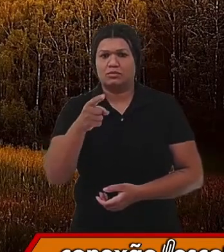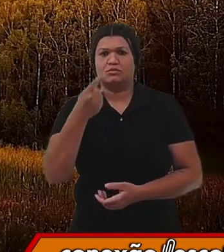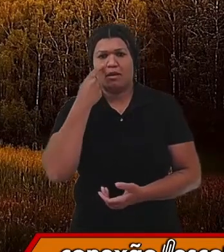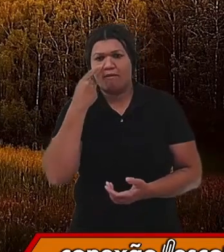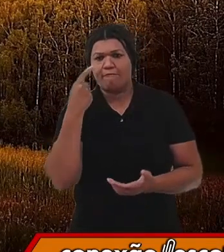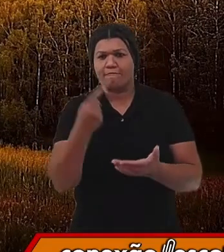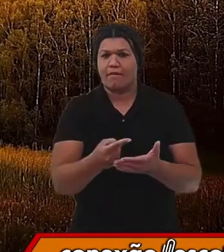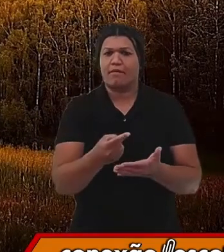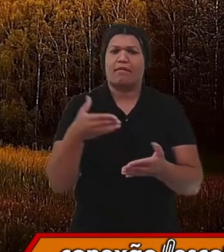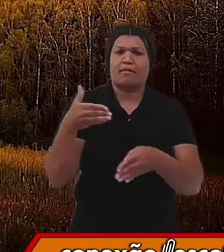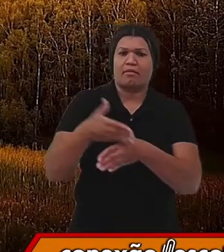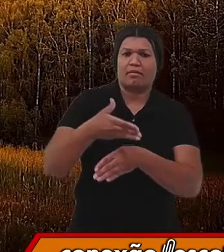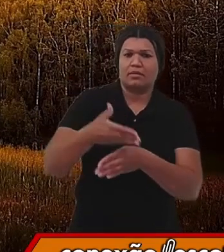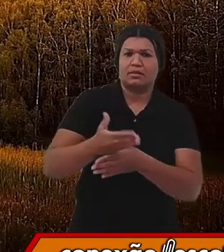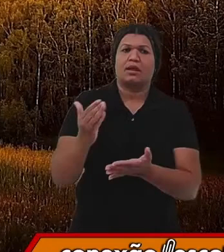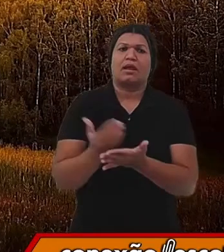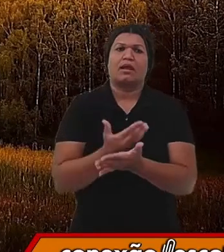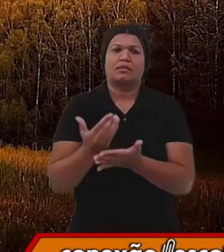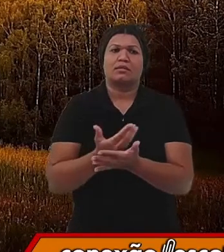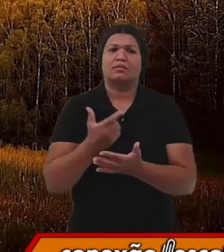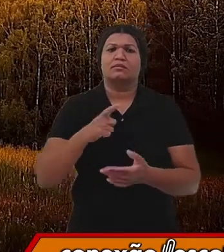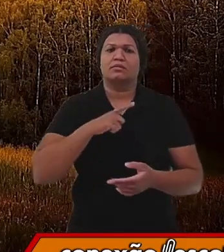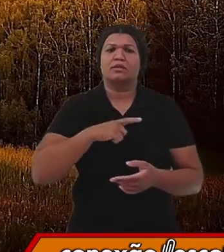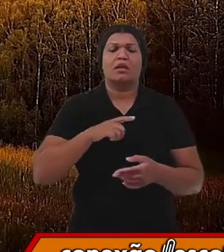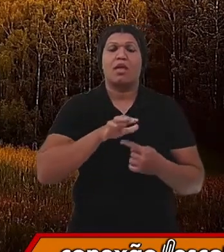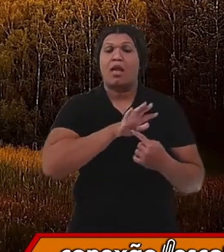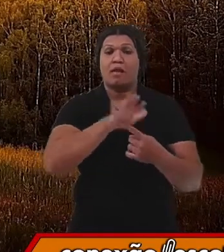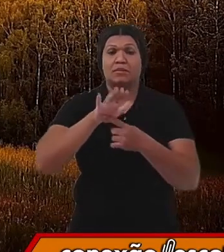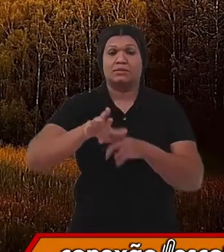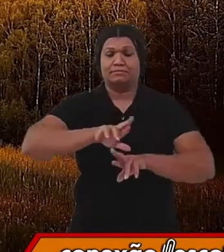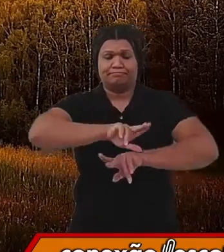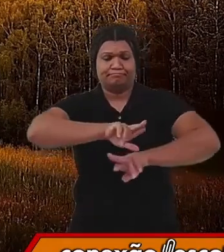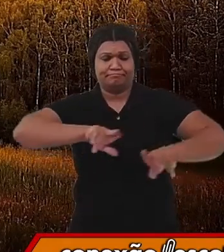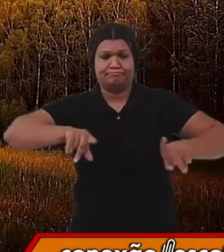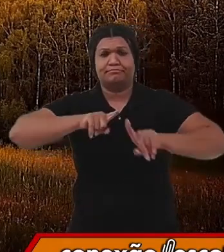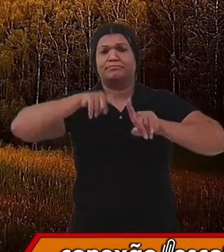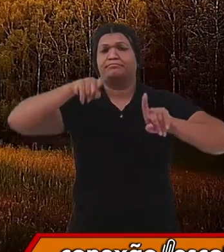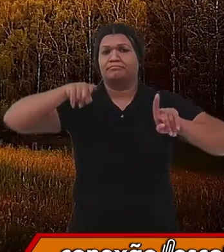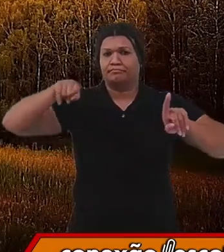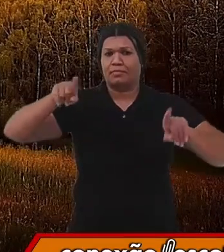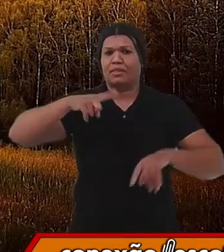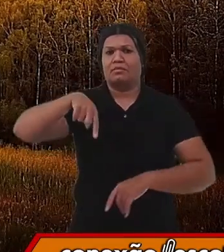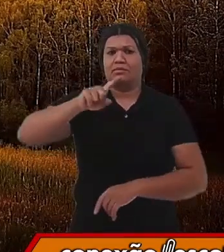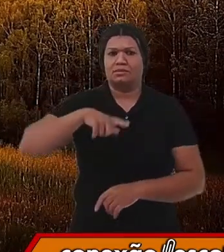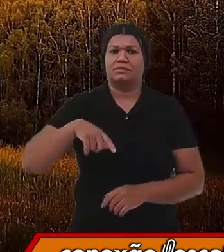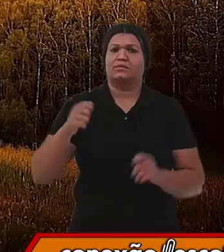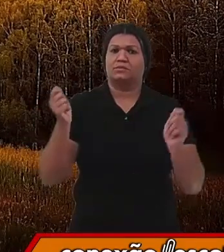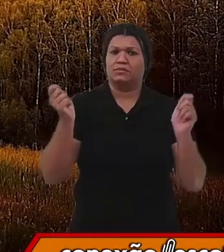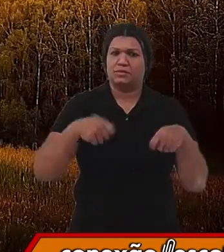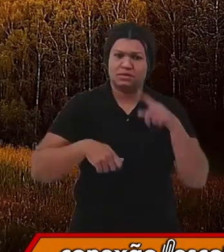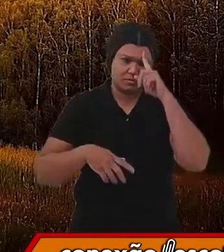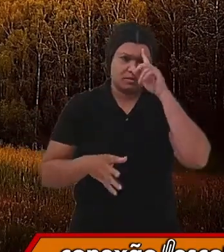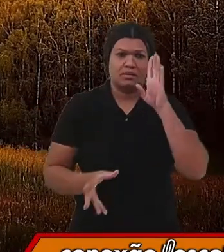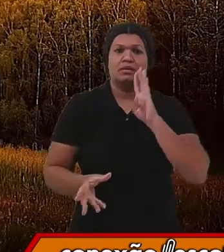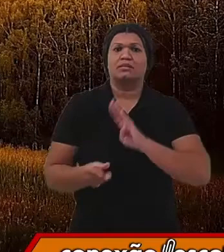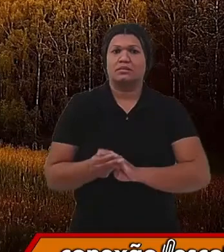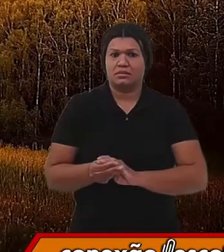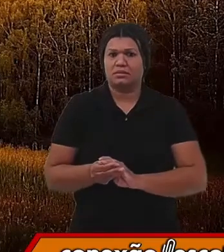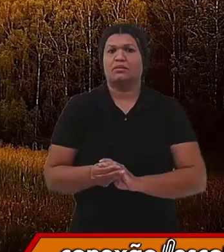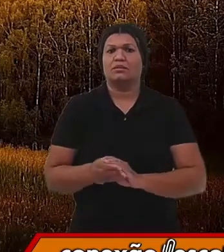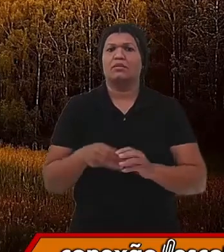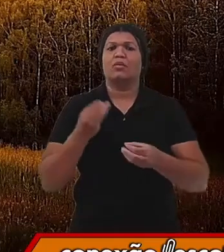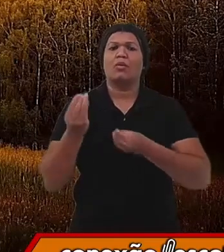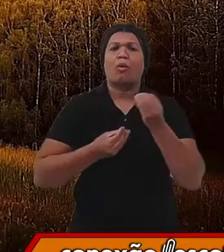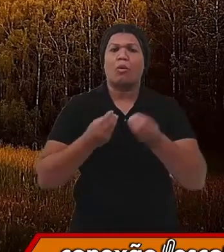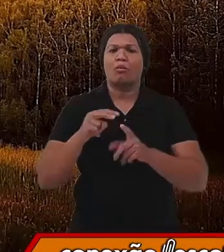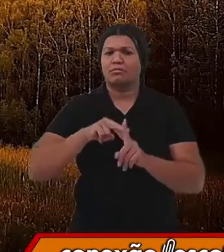caderno, onde serão apresentados vários gráficos para vocês, vocês conseguirão compreender essa